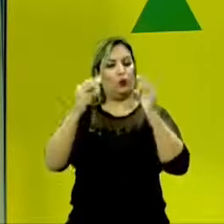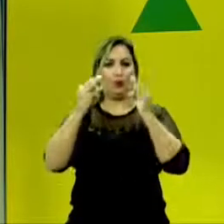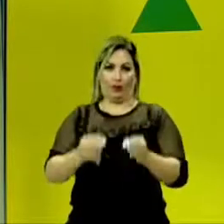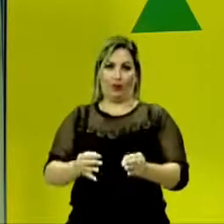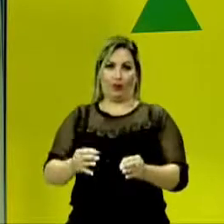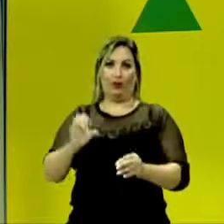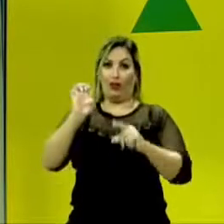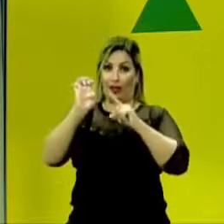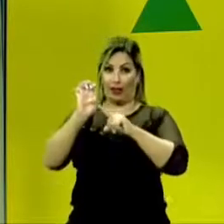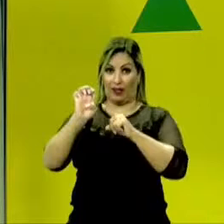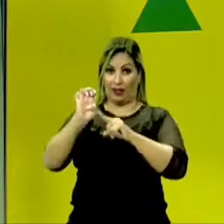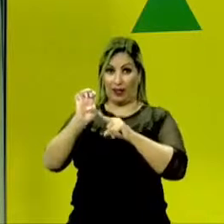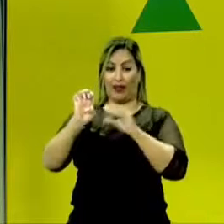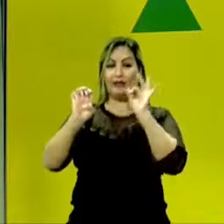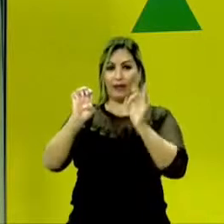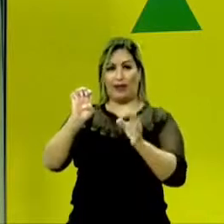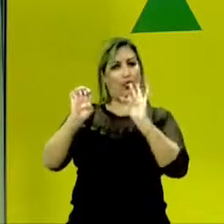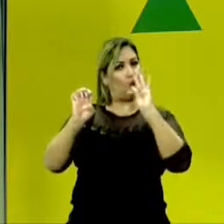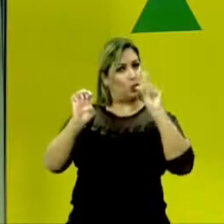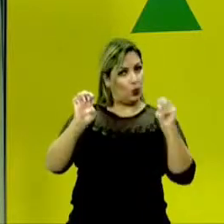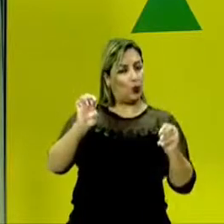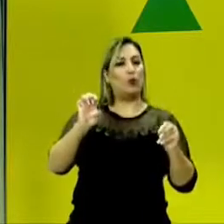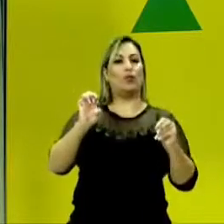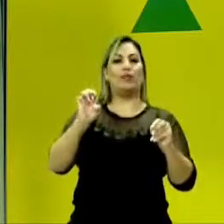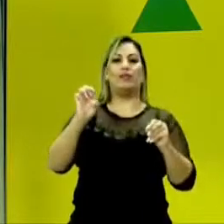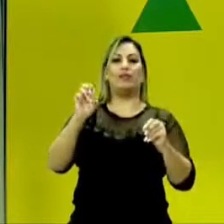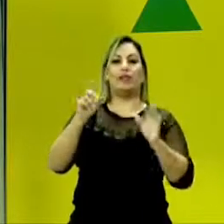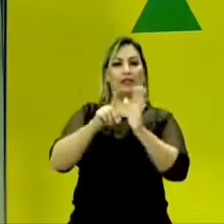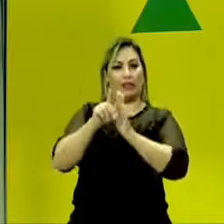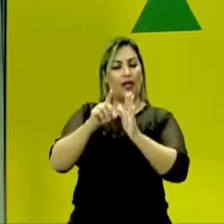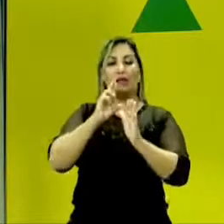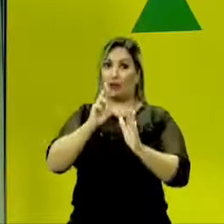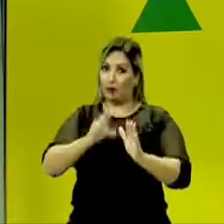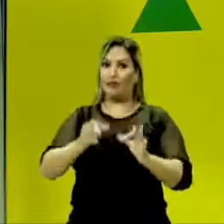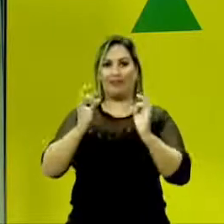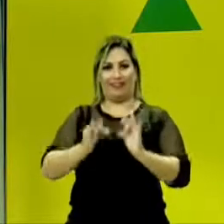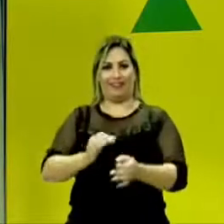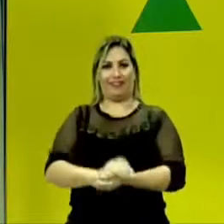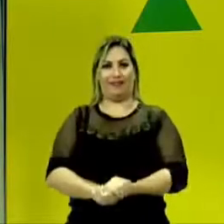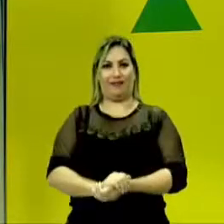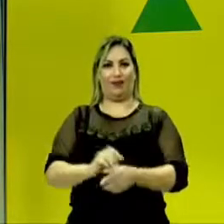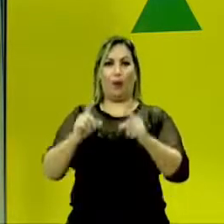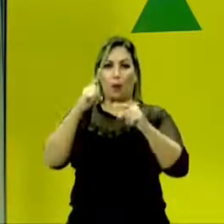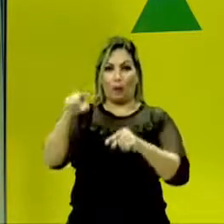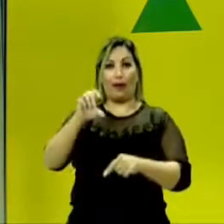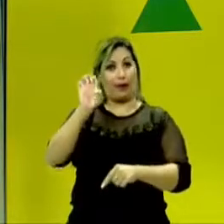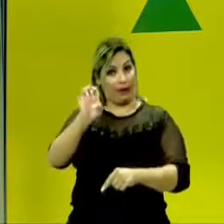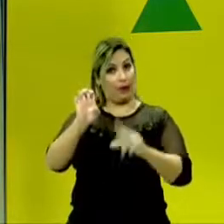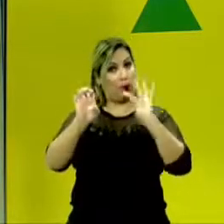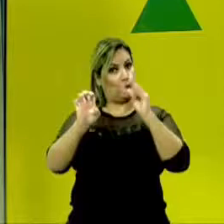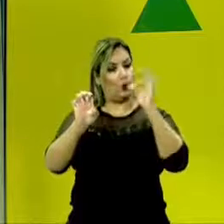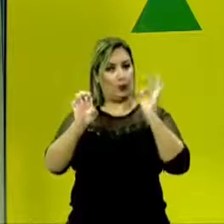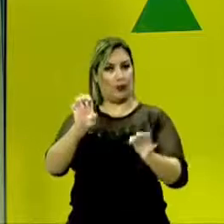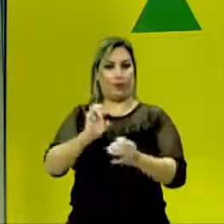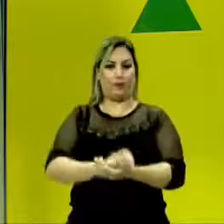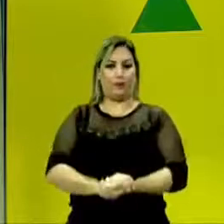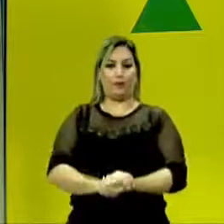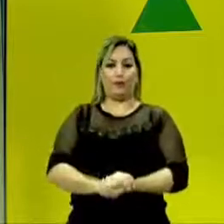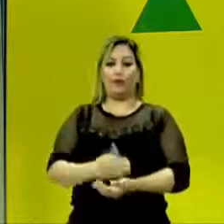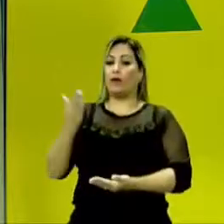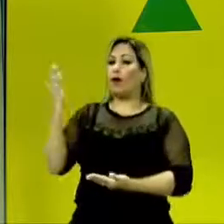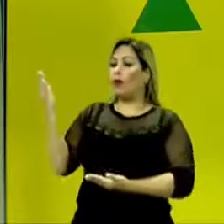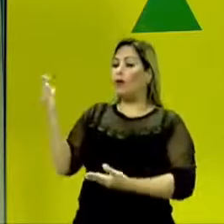corretos. Então, letra E é a alternativa que nós vamos marcar. Bem, aqui a gente tem um exercício do Enem